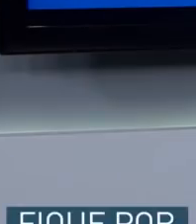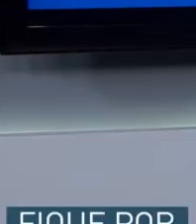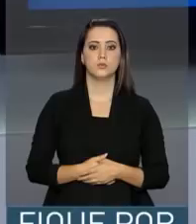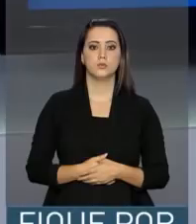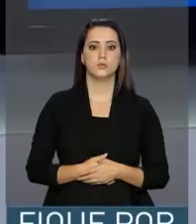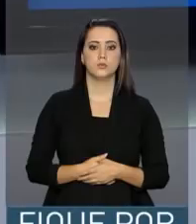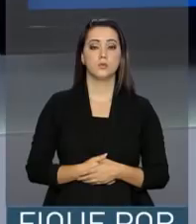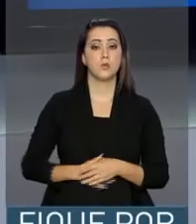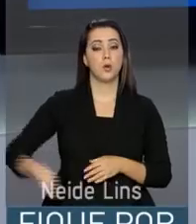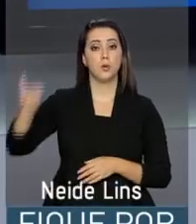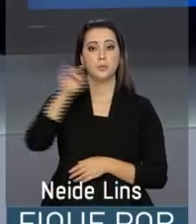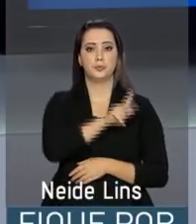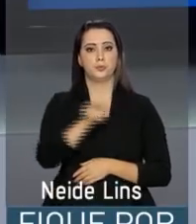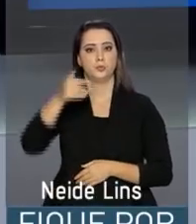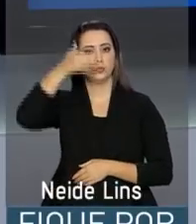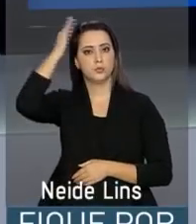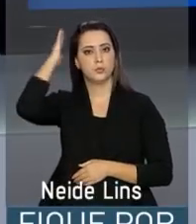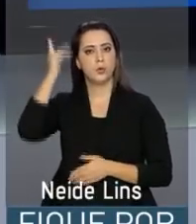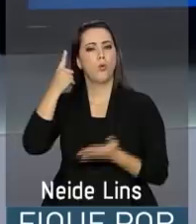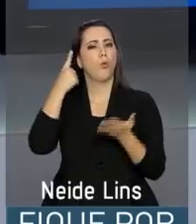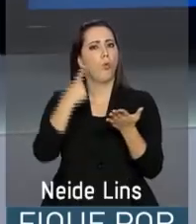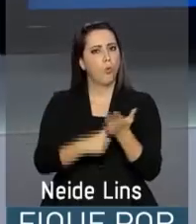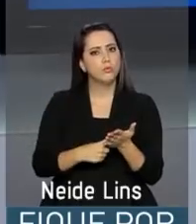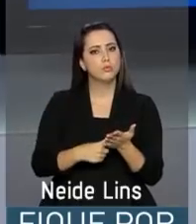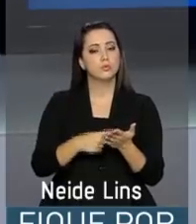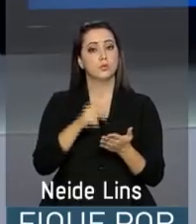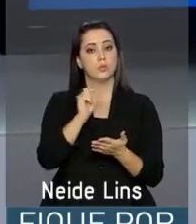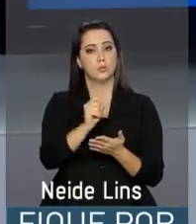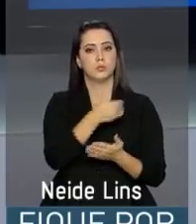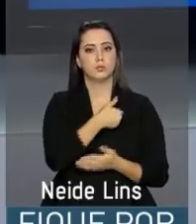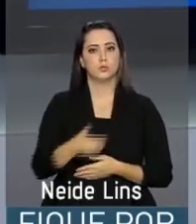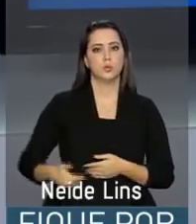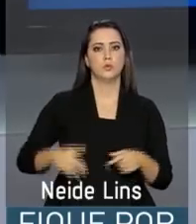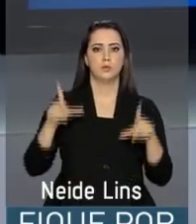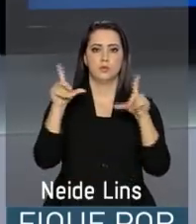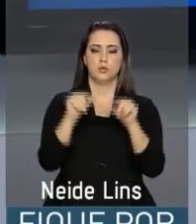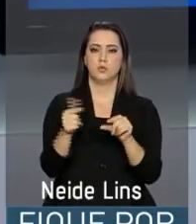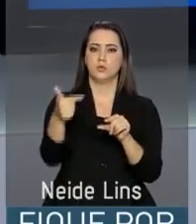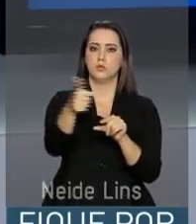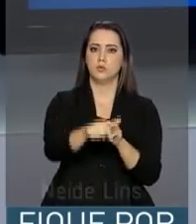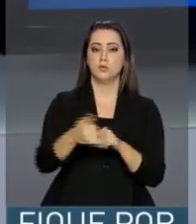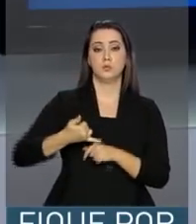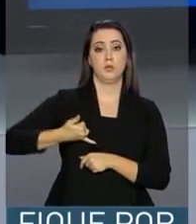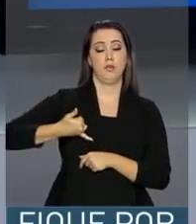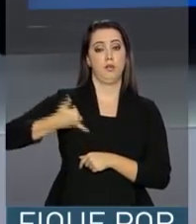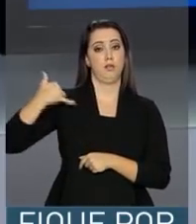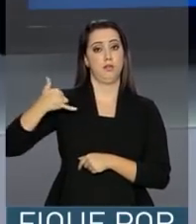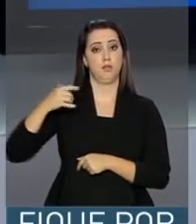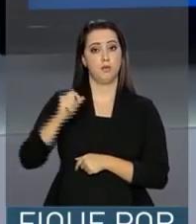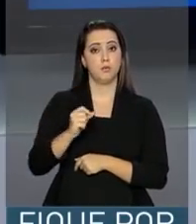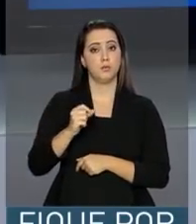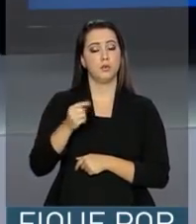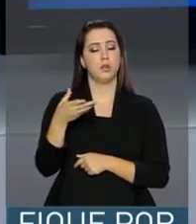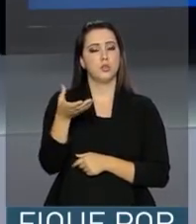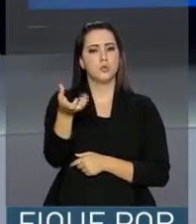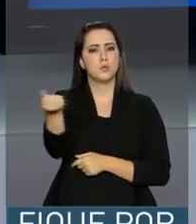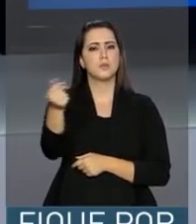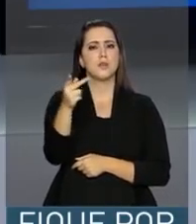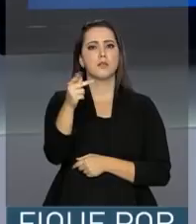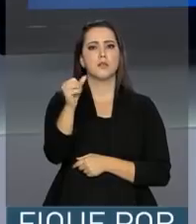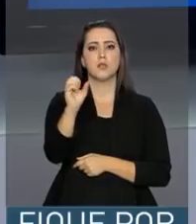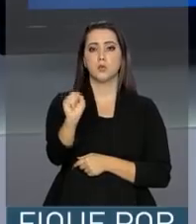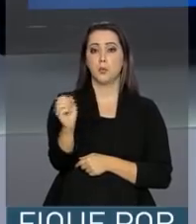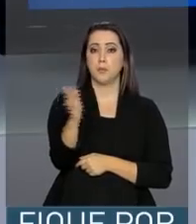olá o presidente michel temer confirmou que o governo vai reduzir mais uma vez a idade mínima para o saque do pis